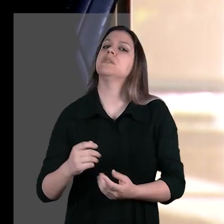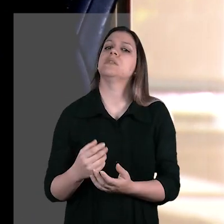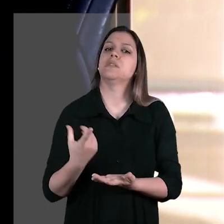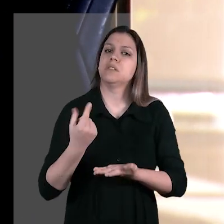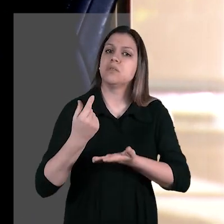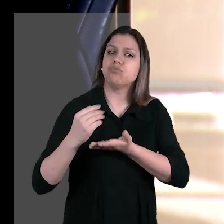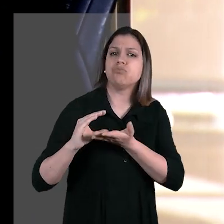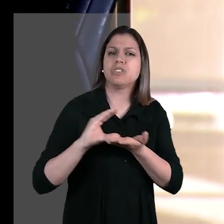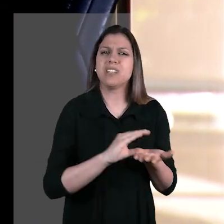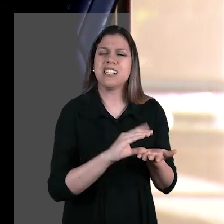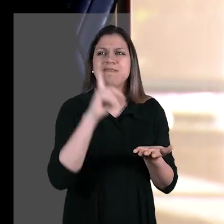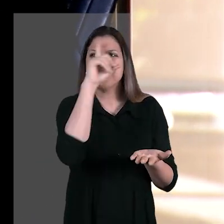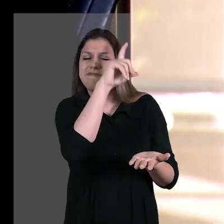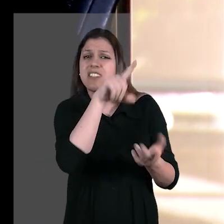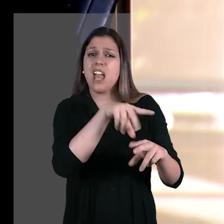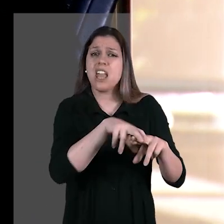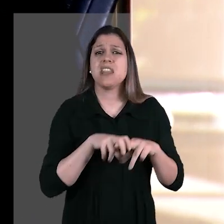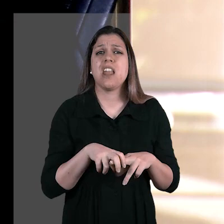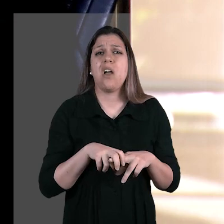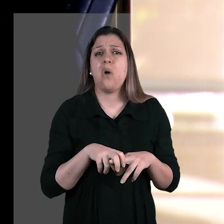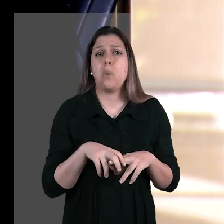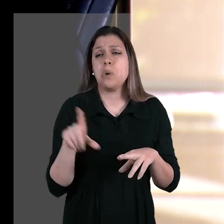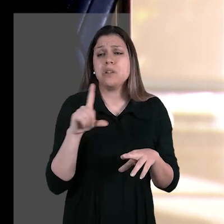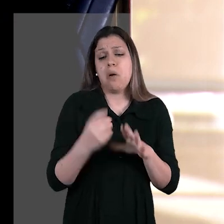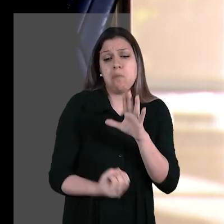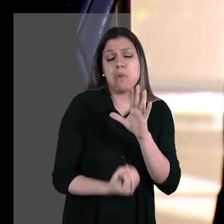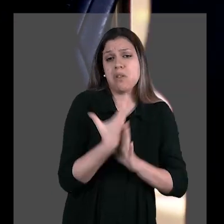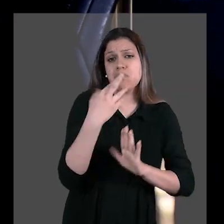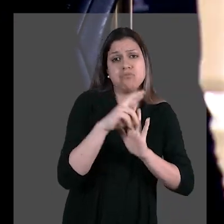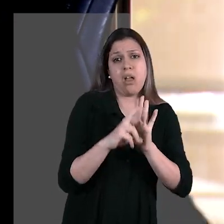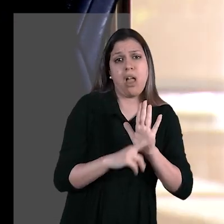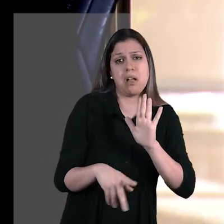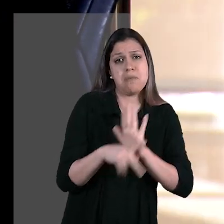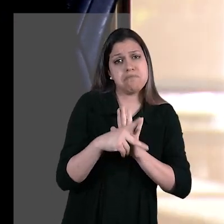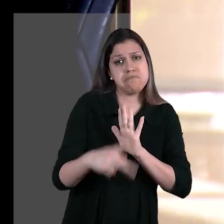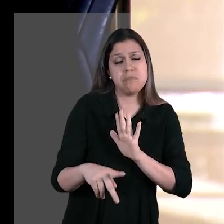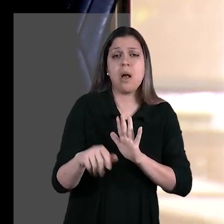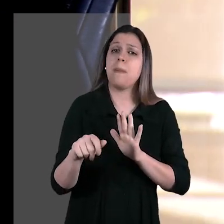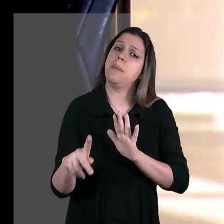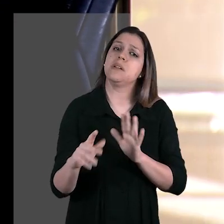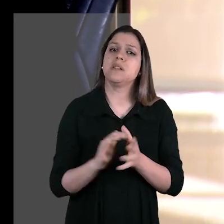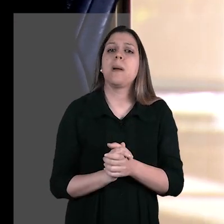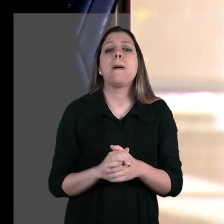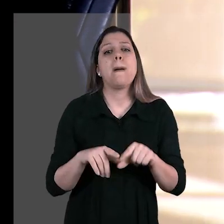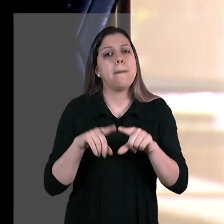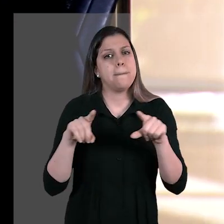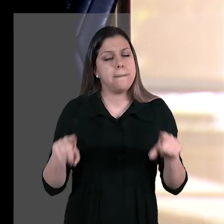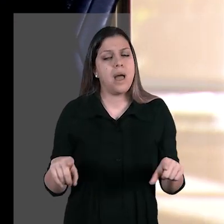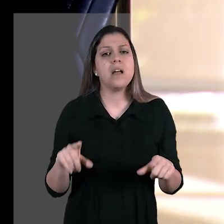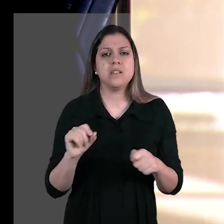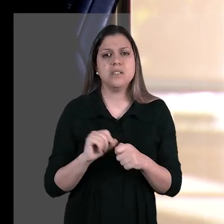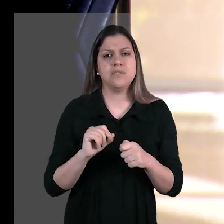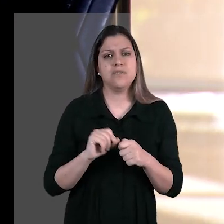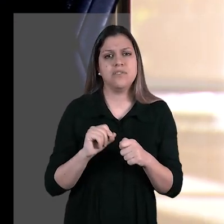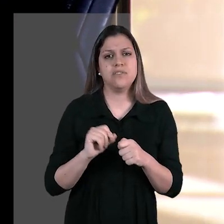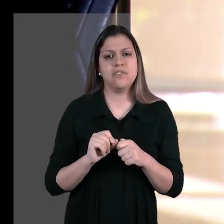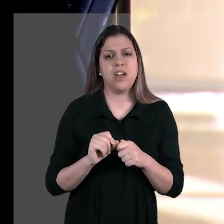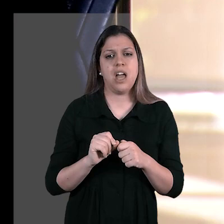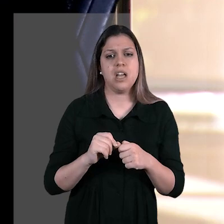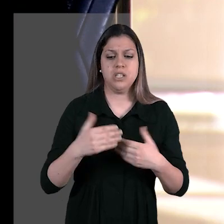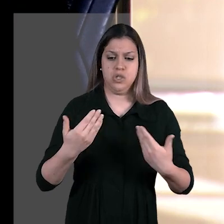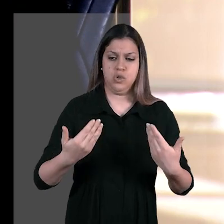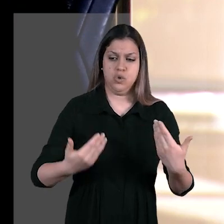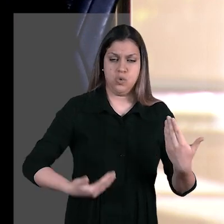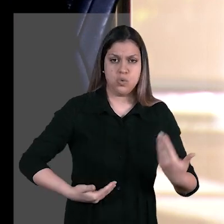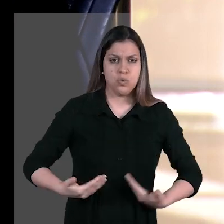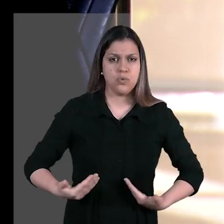administração desse fundo ser complicada, então ele não faz o seu regime próprio. O que ele faz? Ele contribui, faz as contribuições do